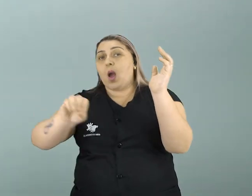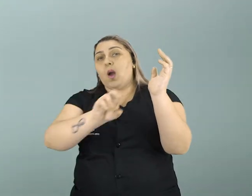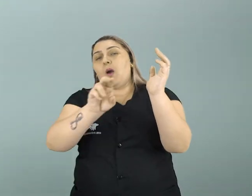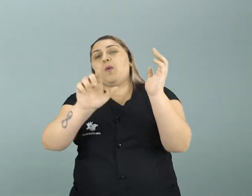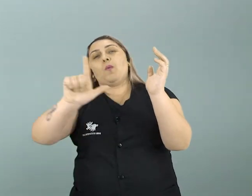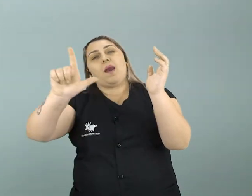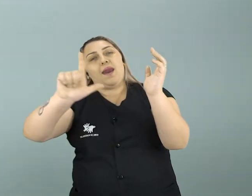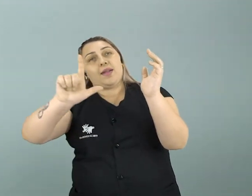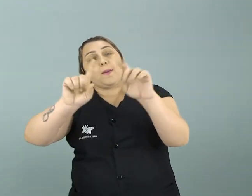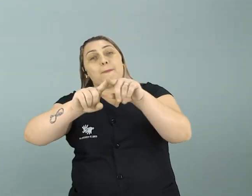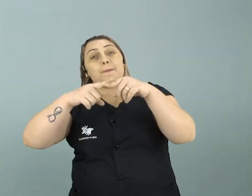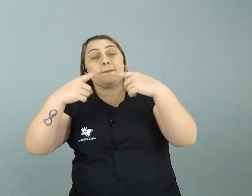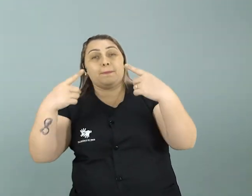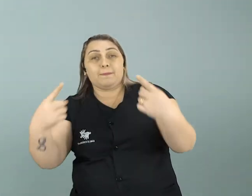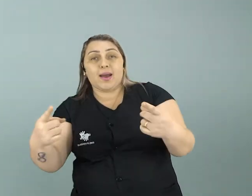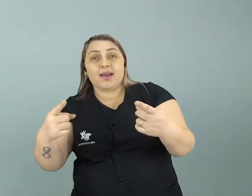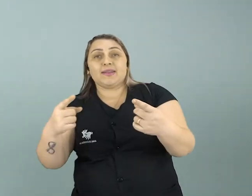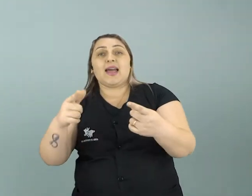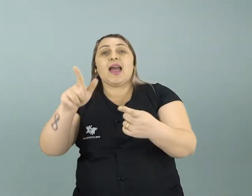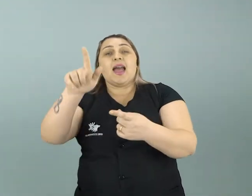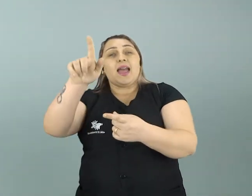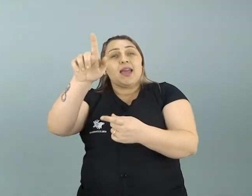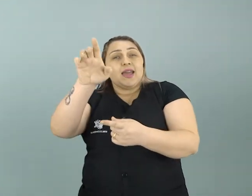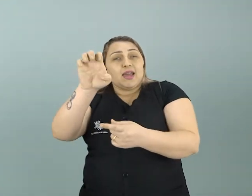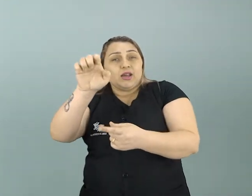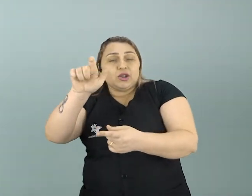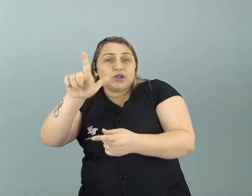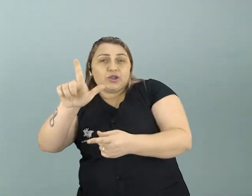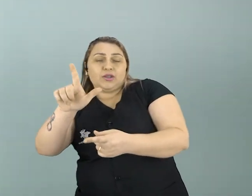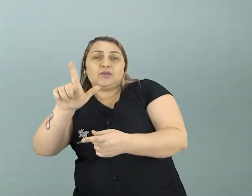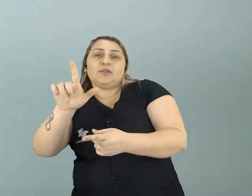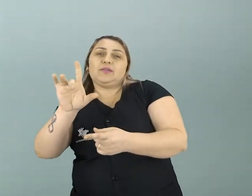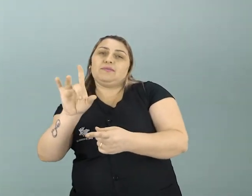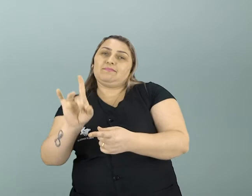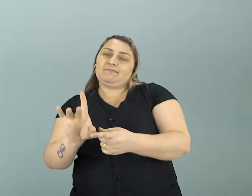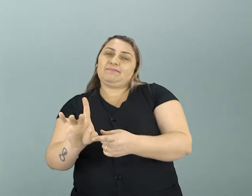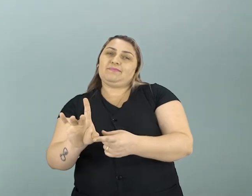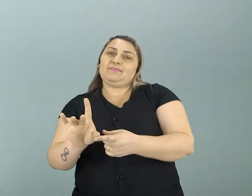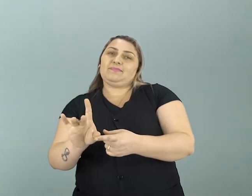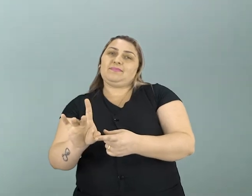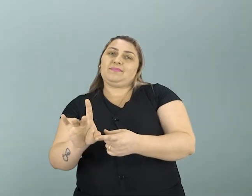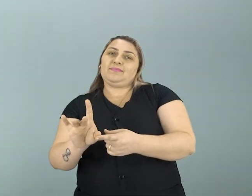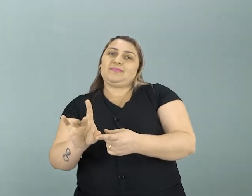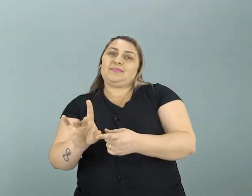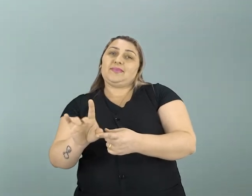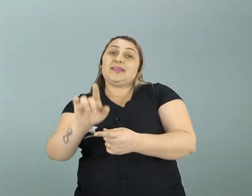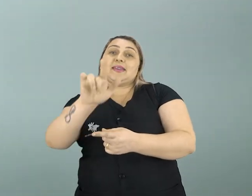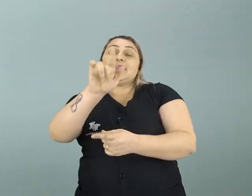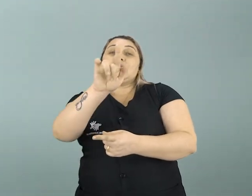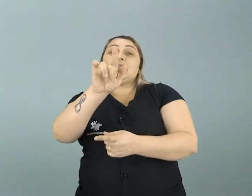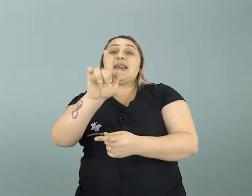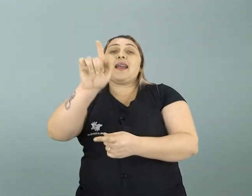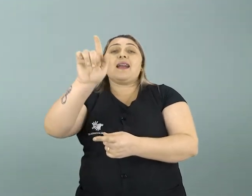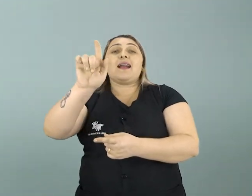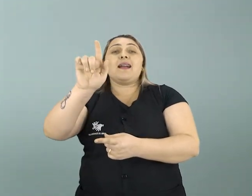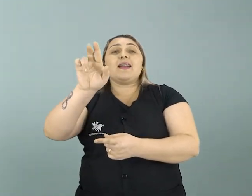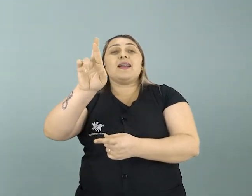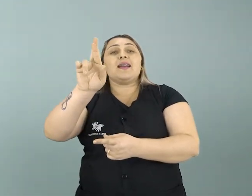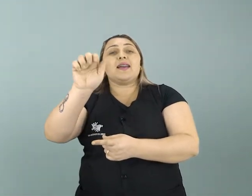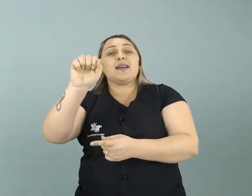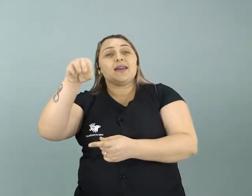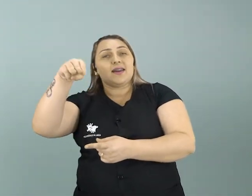litro. Mas quando ele está em gel, ele vai estar sendo medido em grama ou